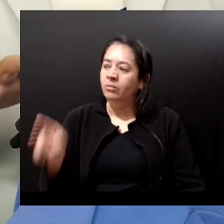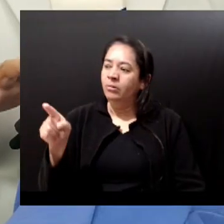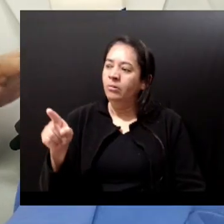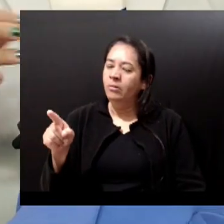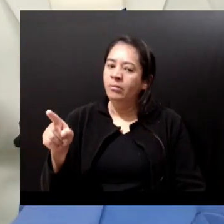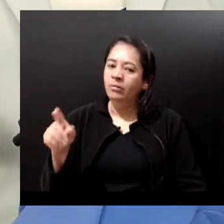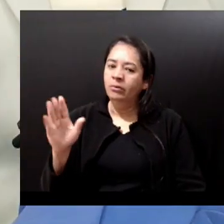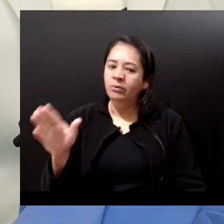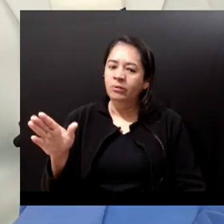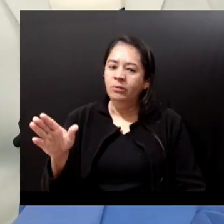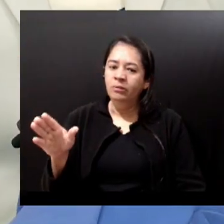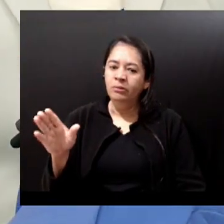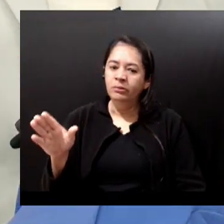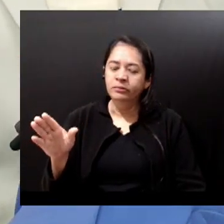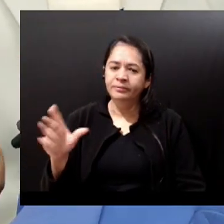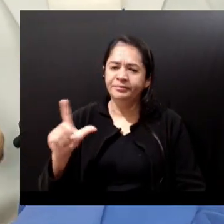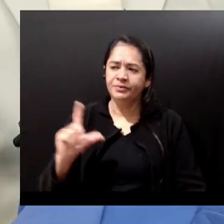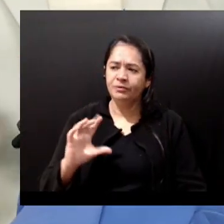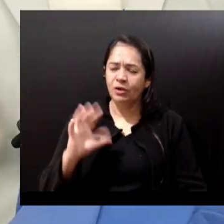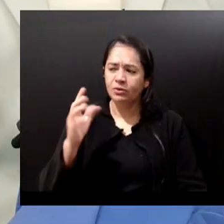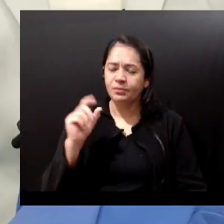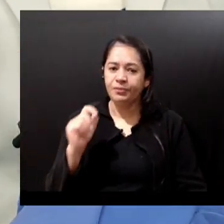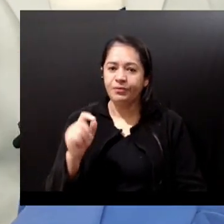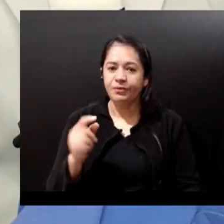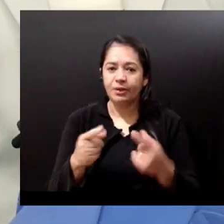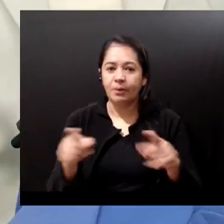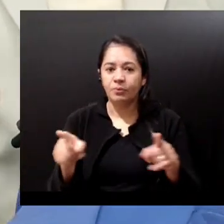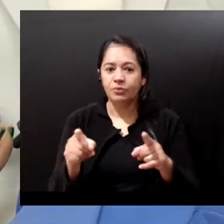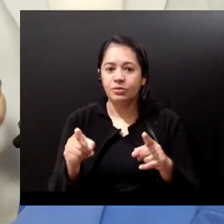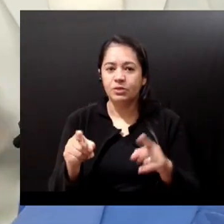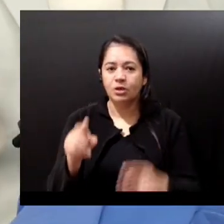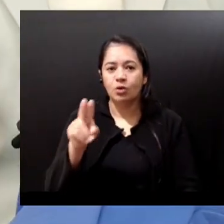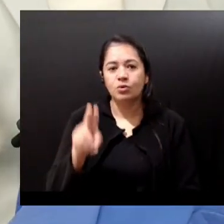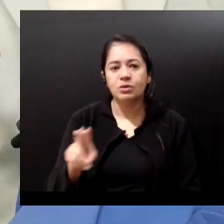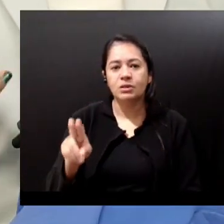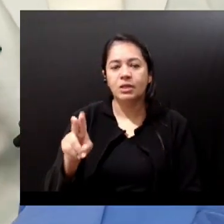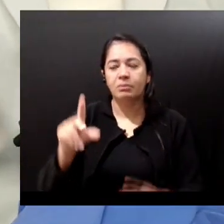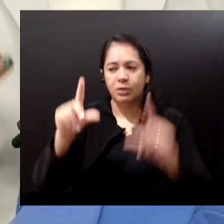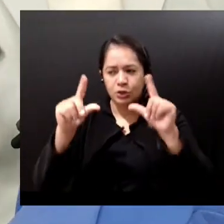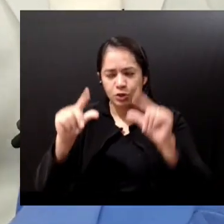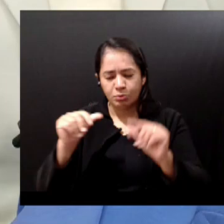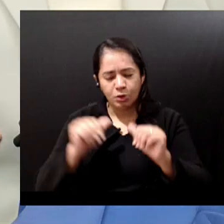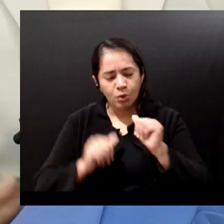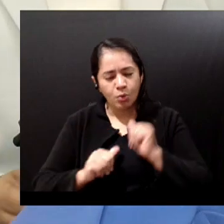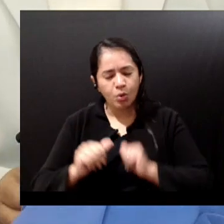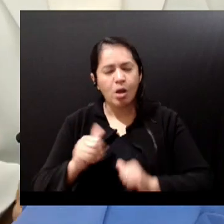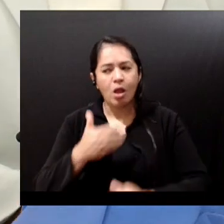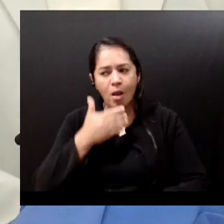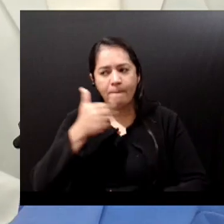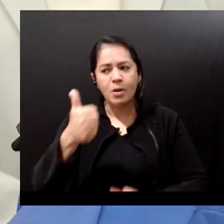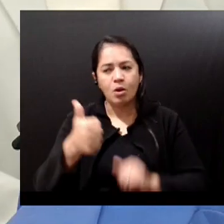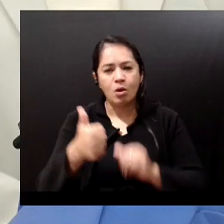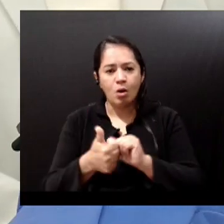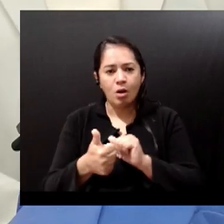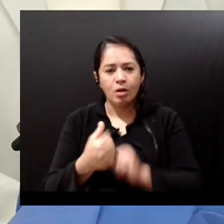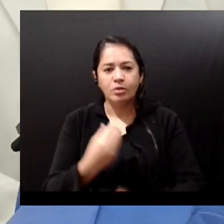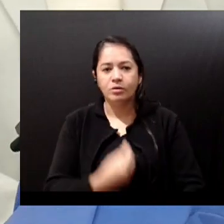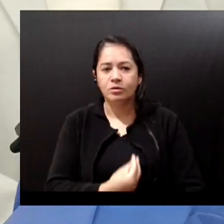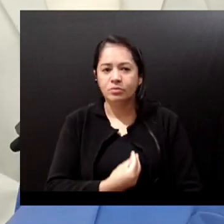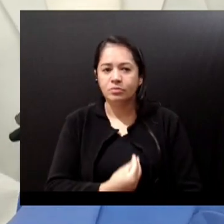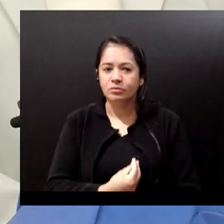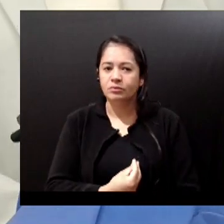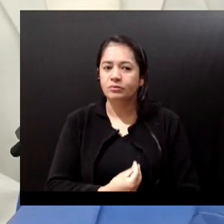caso onde música foi usada para reduzir a ansiedade e que melhorou a qualidade de vida e também no Sim, trabalho, desempenho? sim.